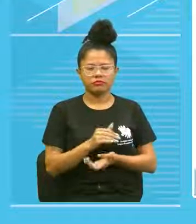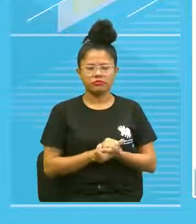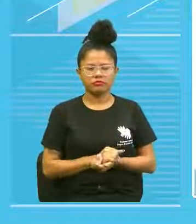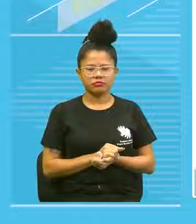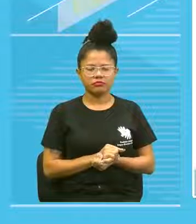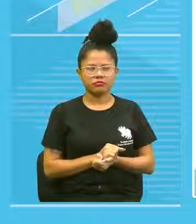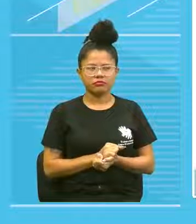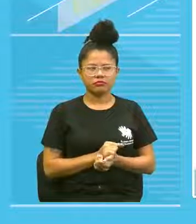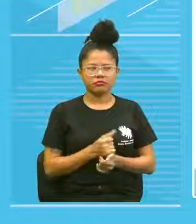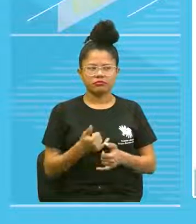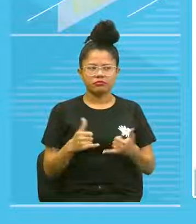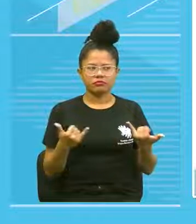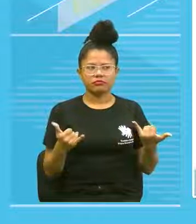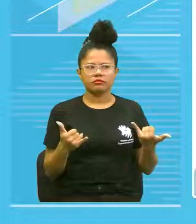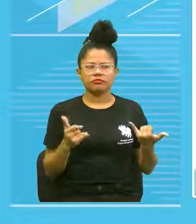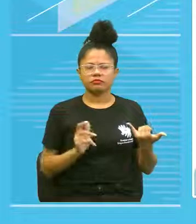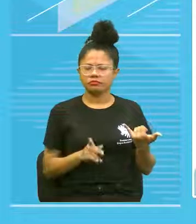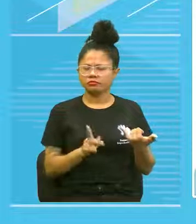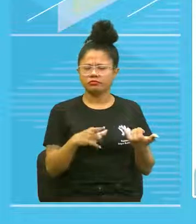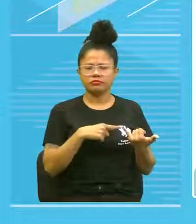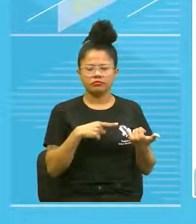maior Isso é bom